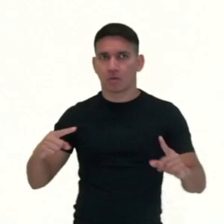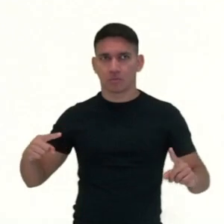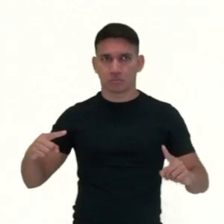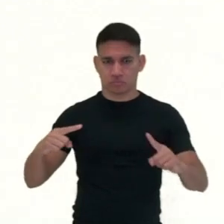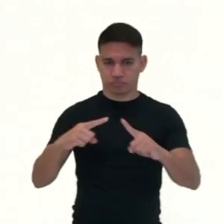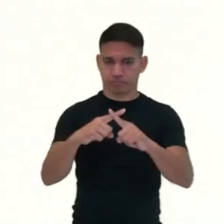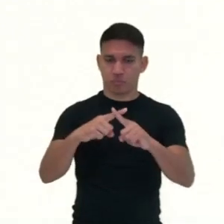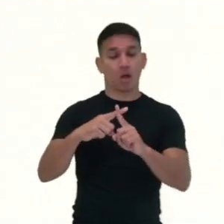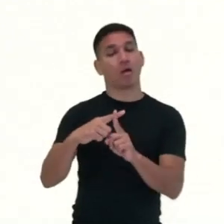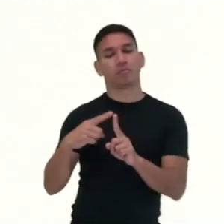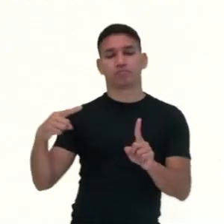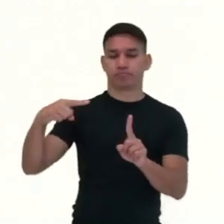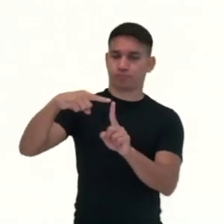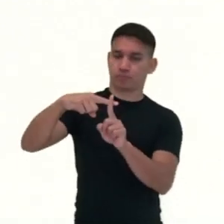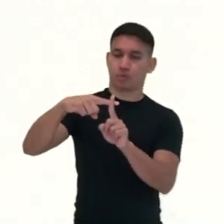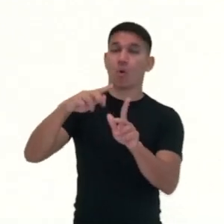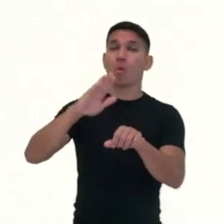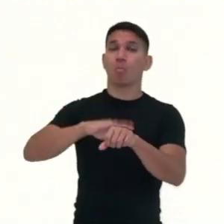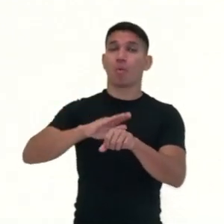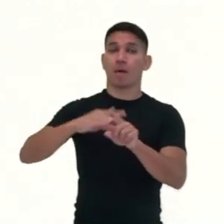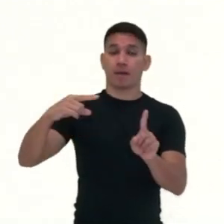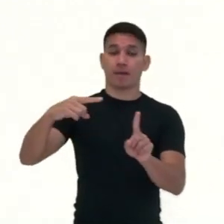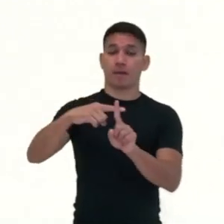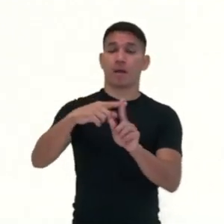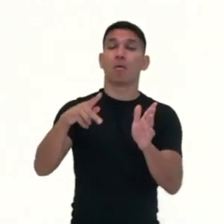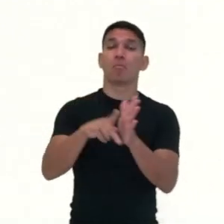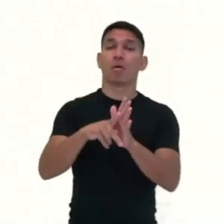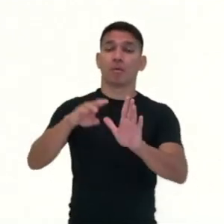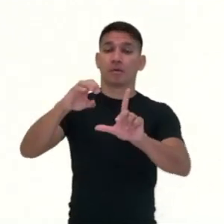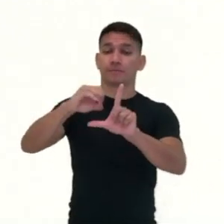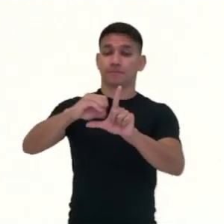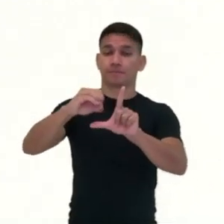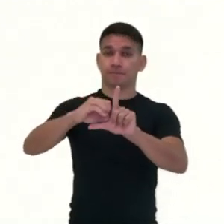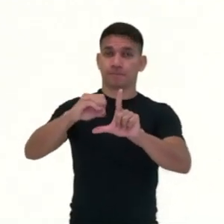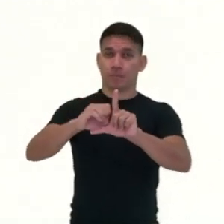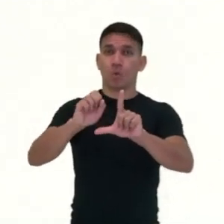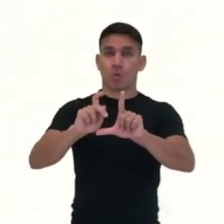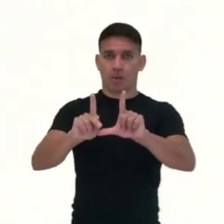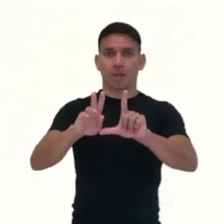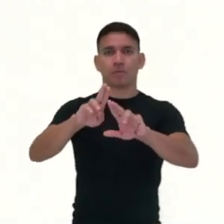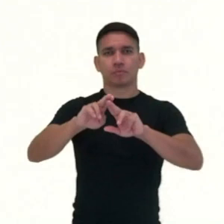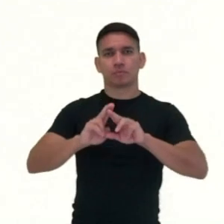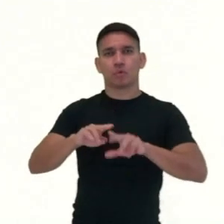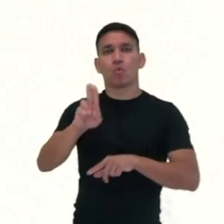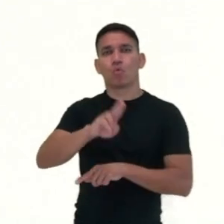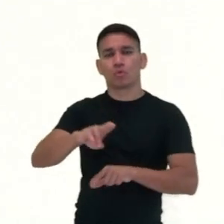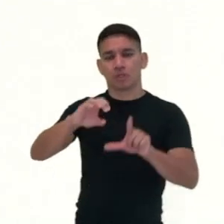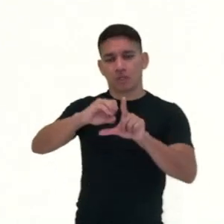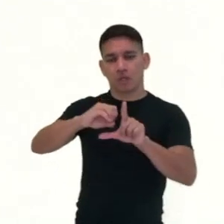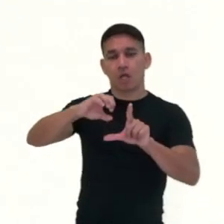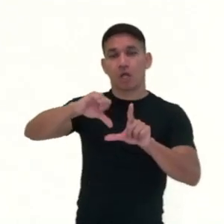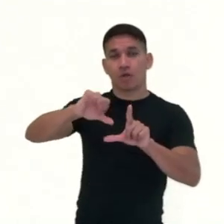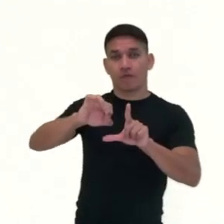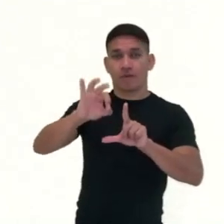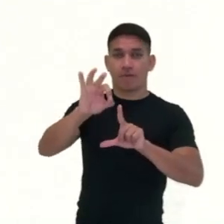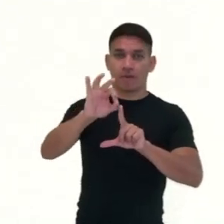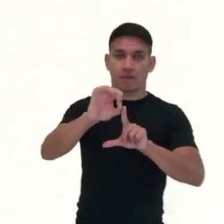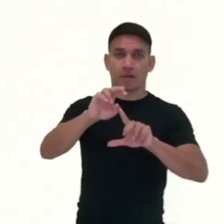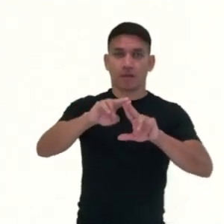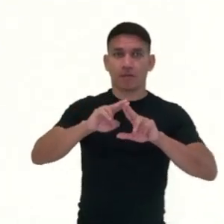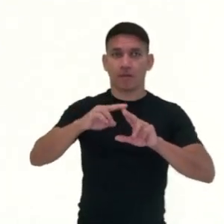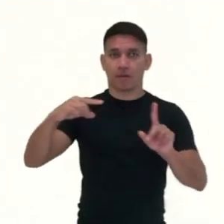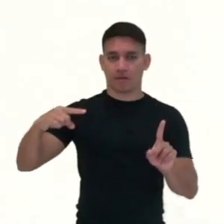São perpendiculares quando elas se cruzam formando ângulos retos, ou seja, os ângulos de 90 graus. As retas, né,